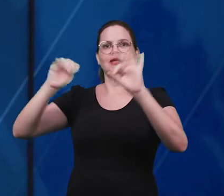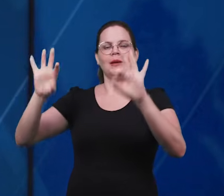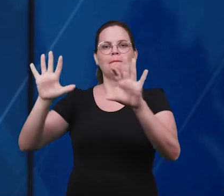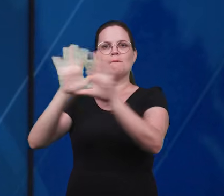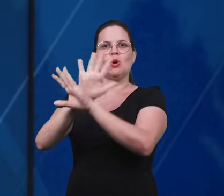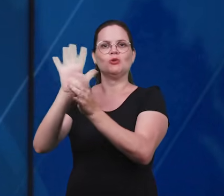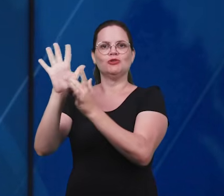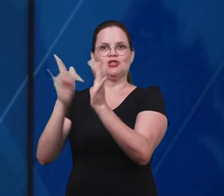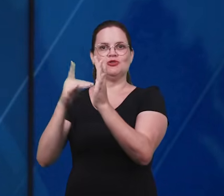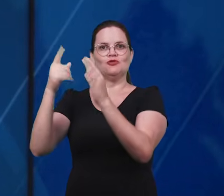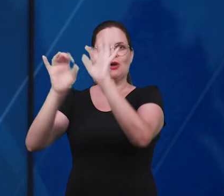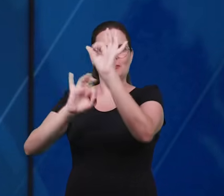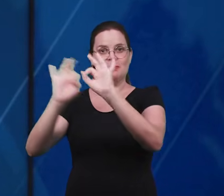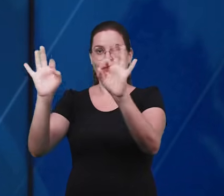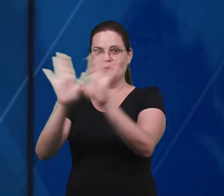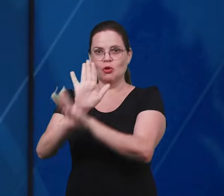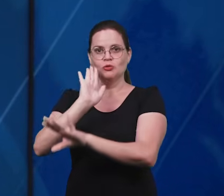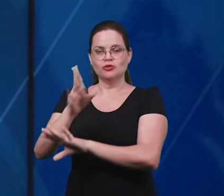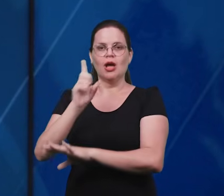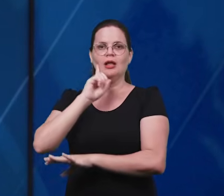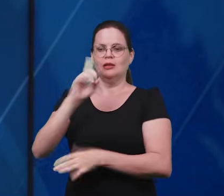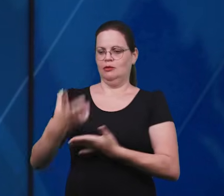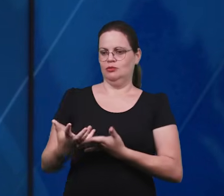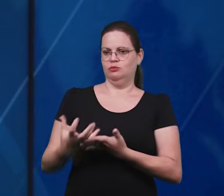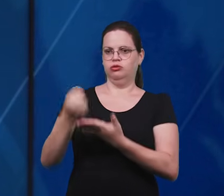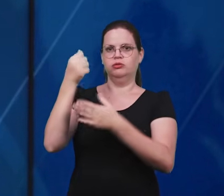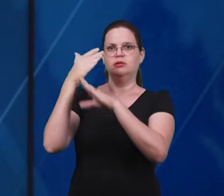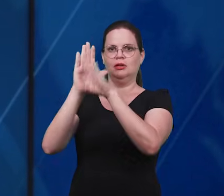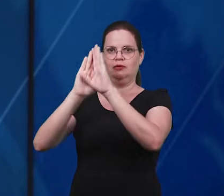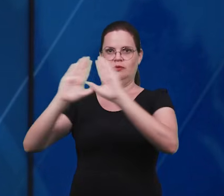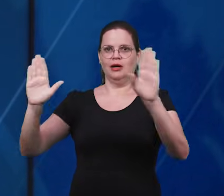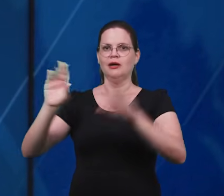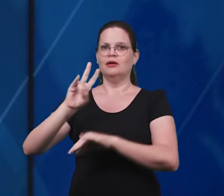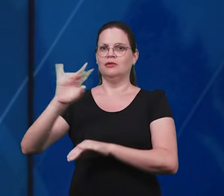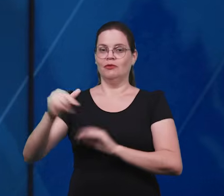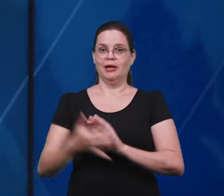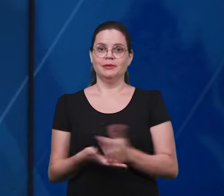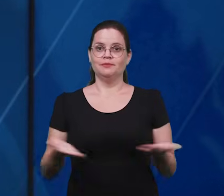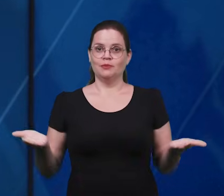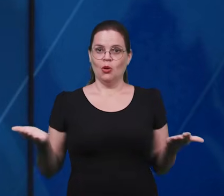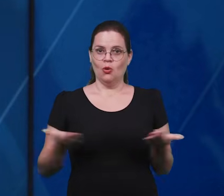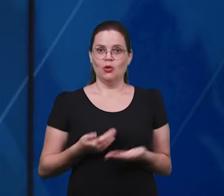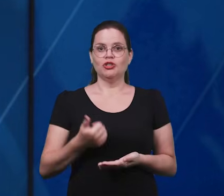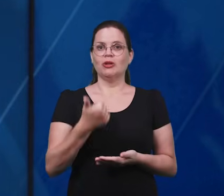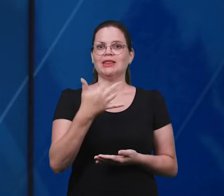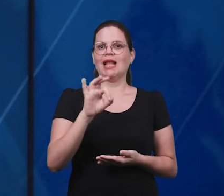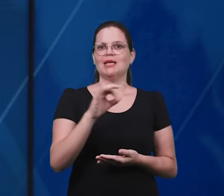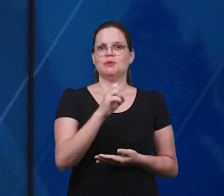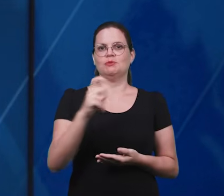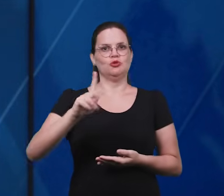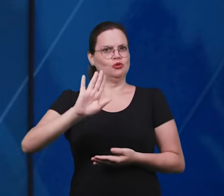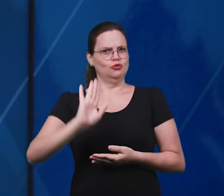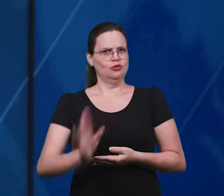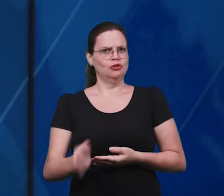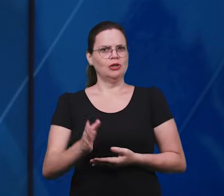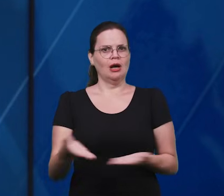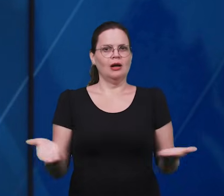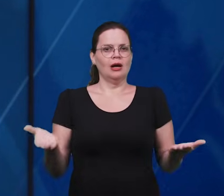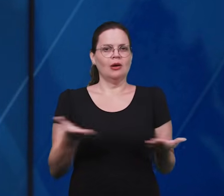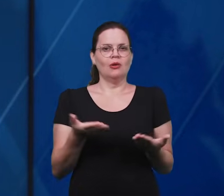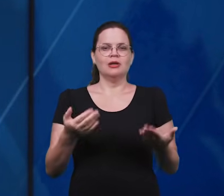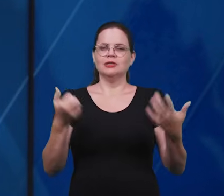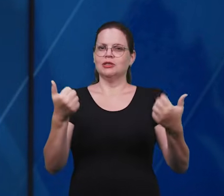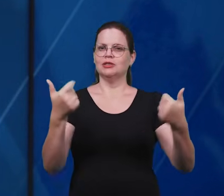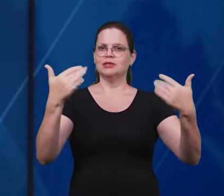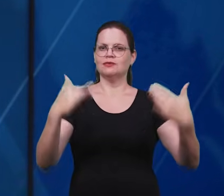Senhor Jesus. Portanto, neste 10º episódio do nosso estudo, falaremos sobre o tema A